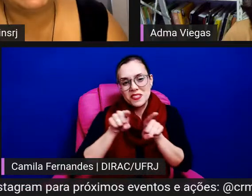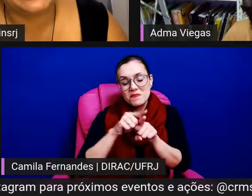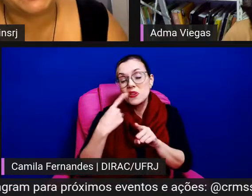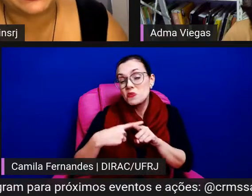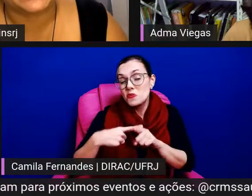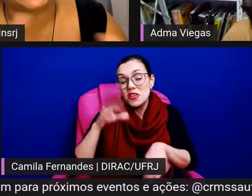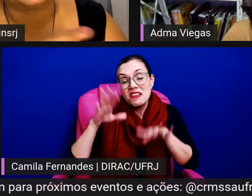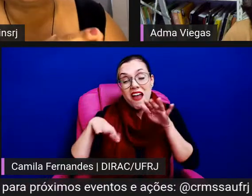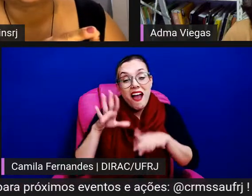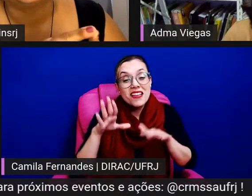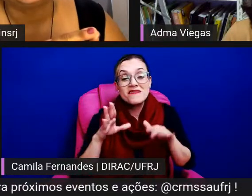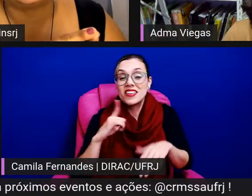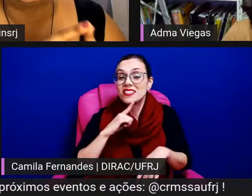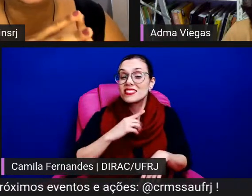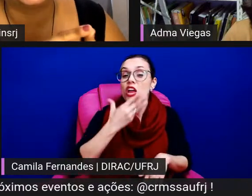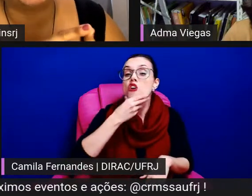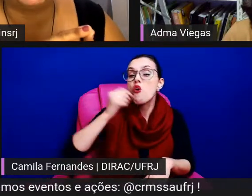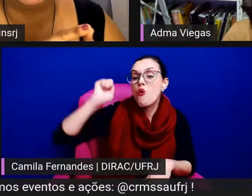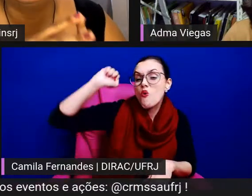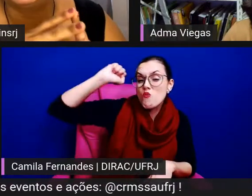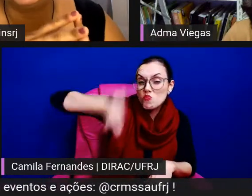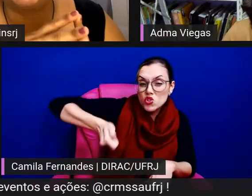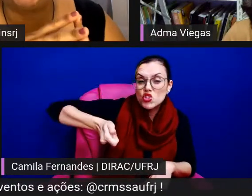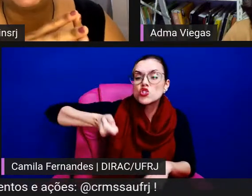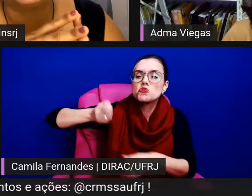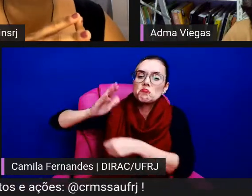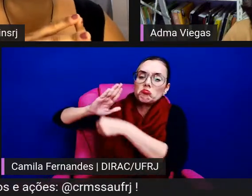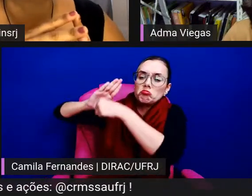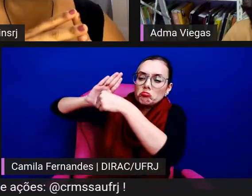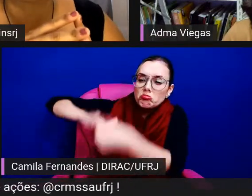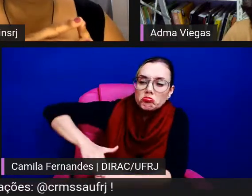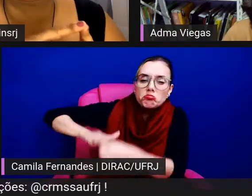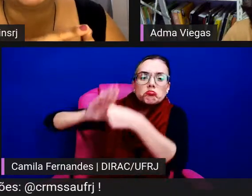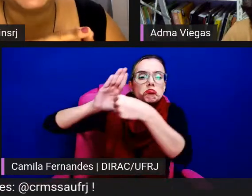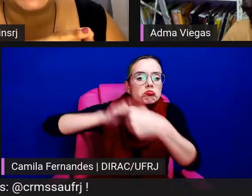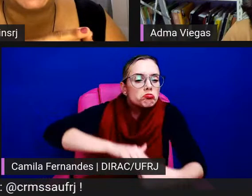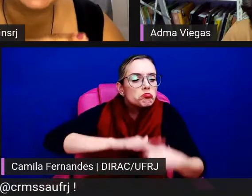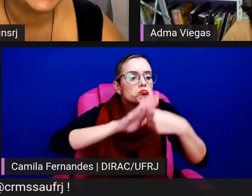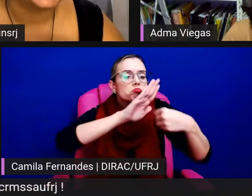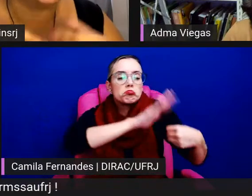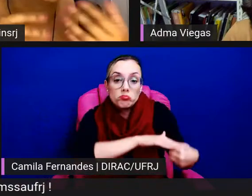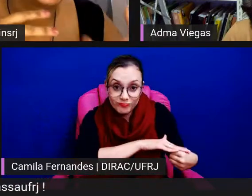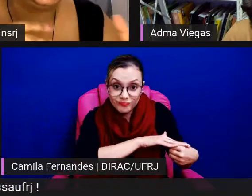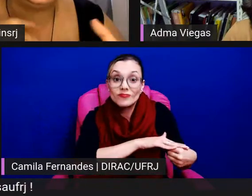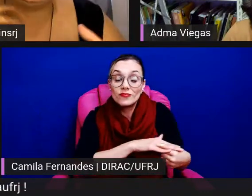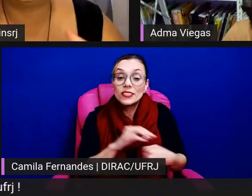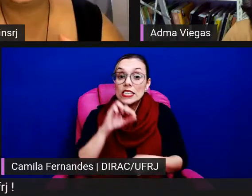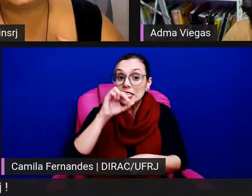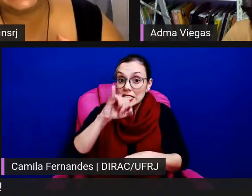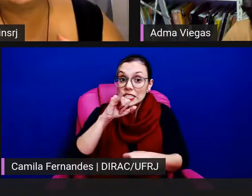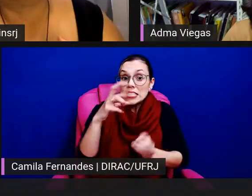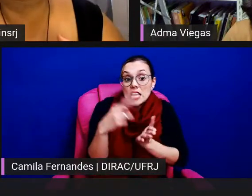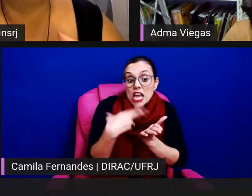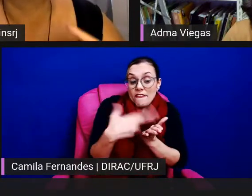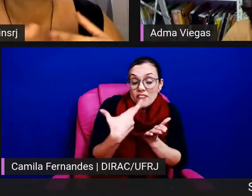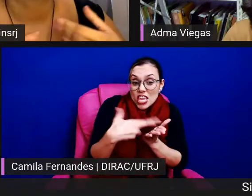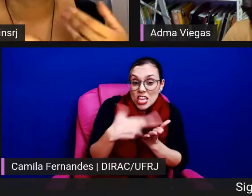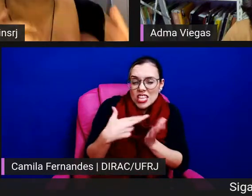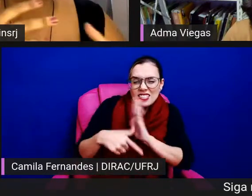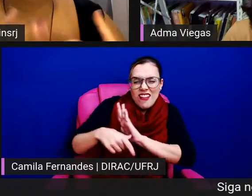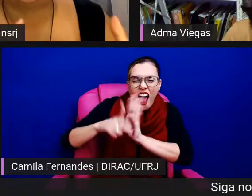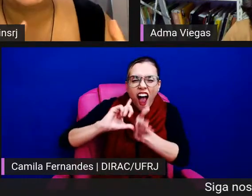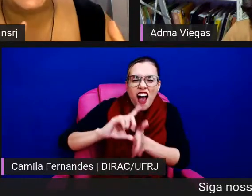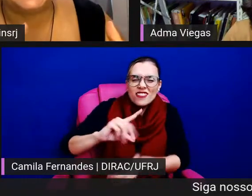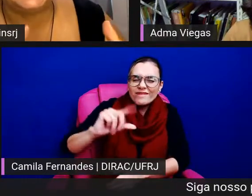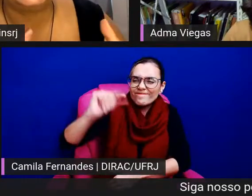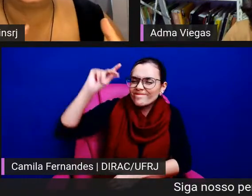muito difícil para a gente. E a gente costuma brincar, muita gente fala para a gente, se tivesse uma revista Brejeiras aos 15, 16 anos,